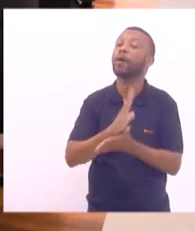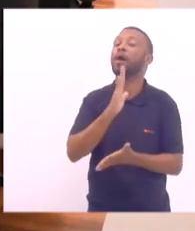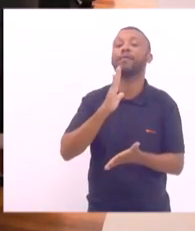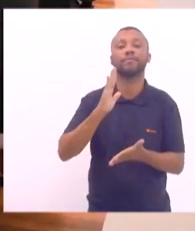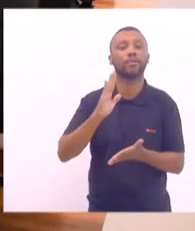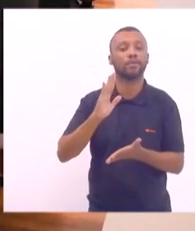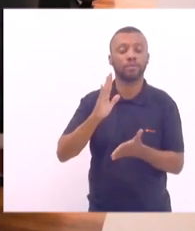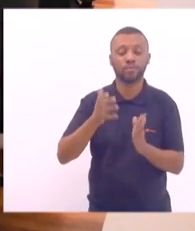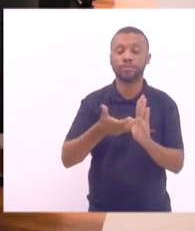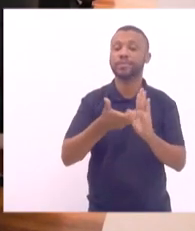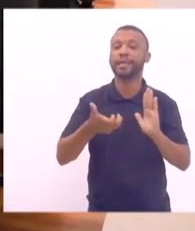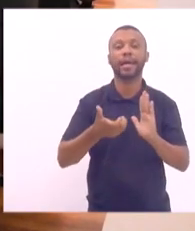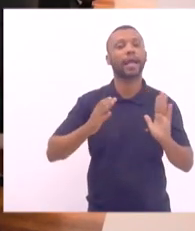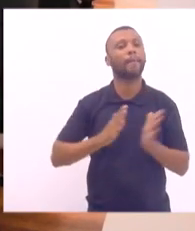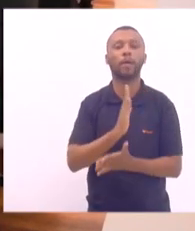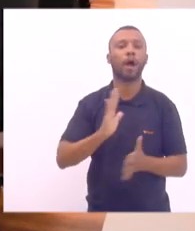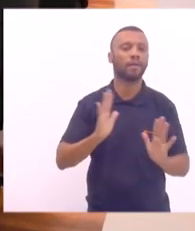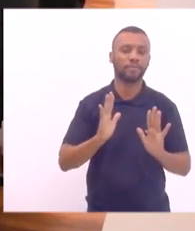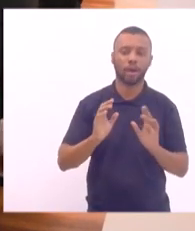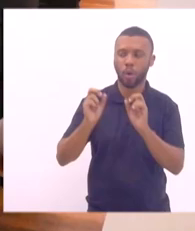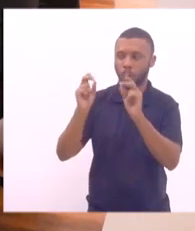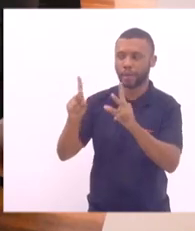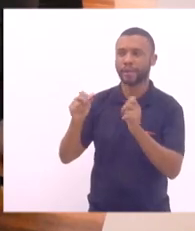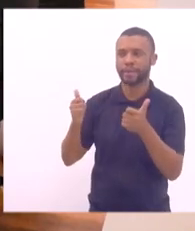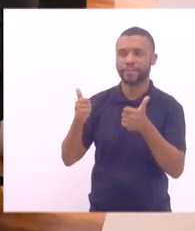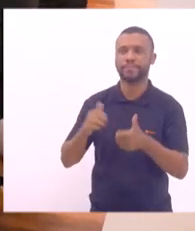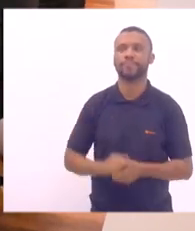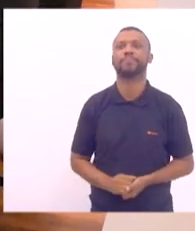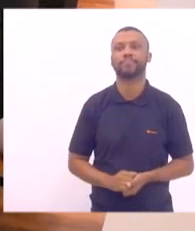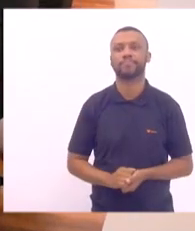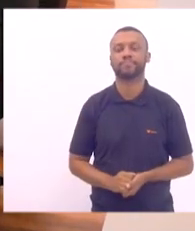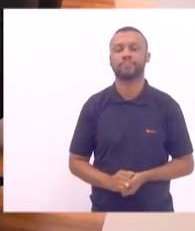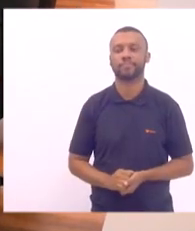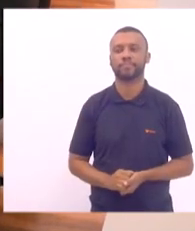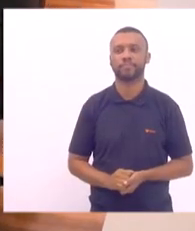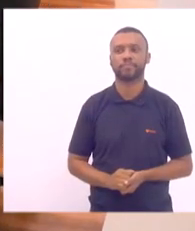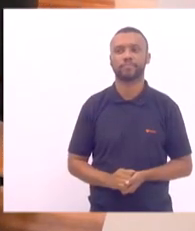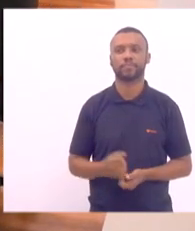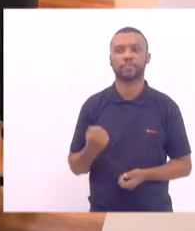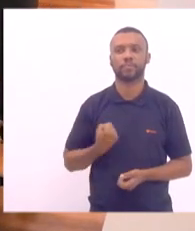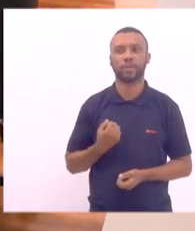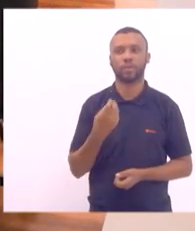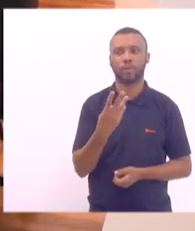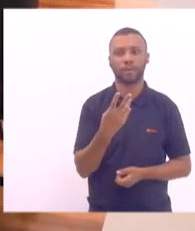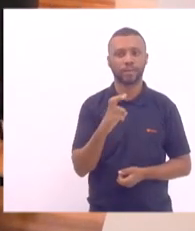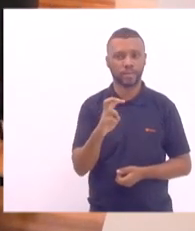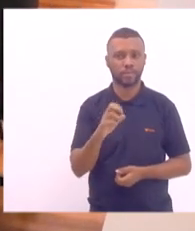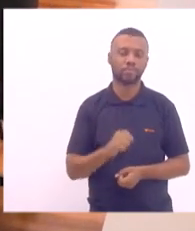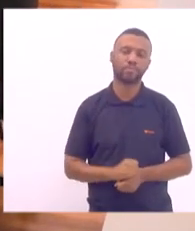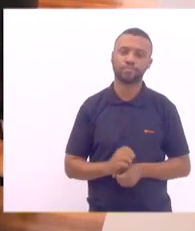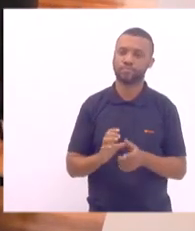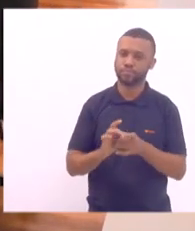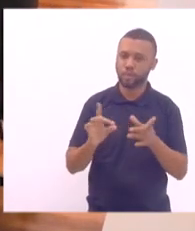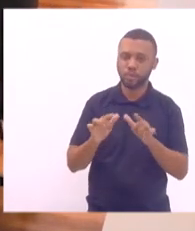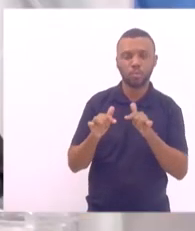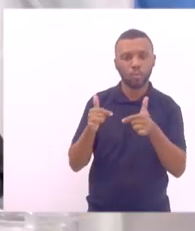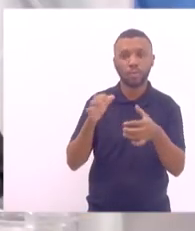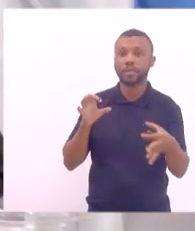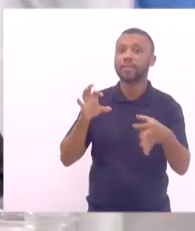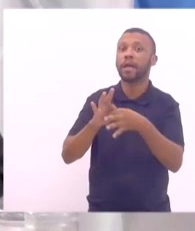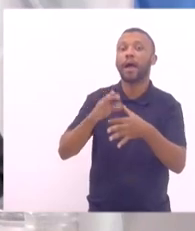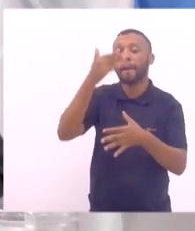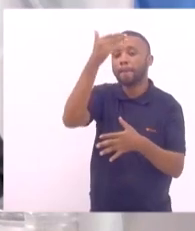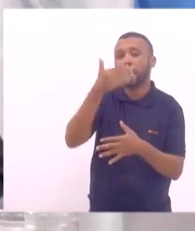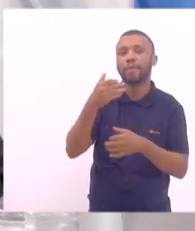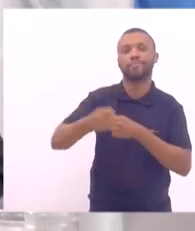bom. Perfeito. Invenção do siciliano. É. 45. Dispõe sobre os procedimentos inerentes à prova de vida